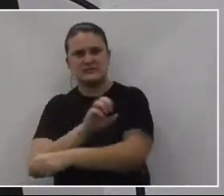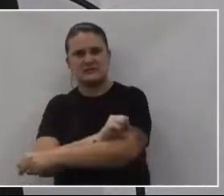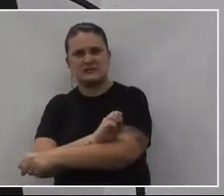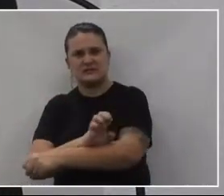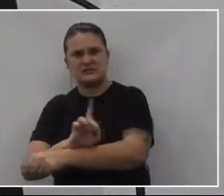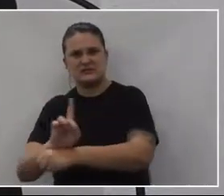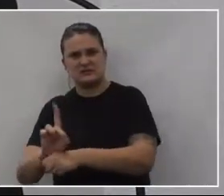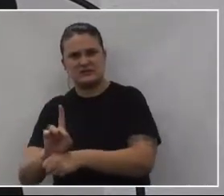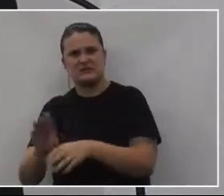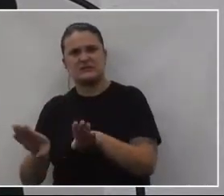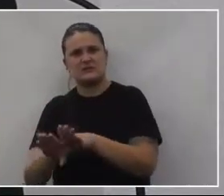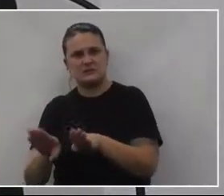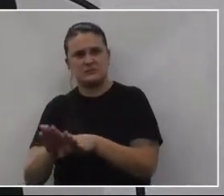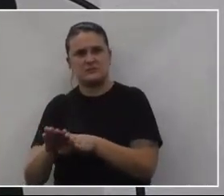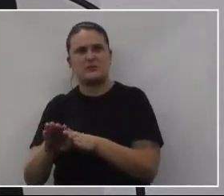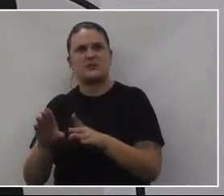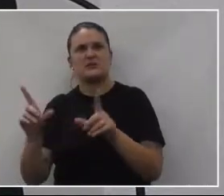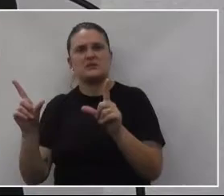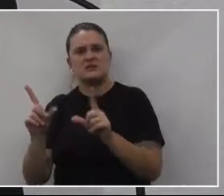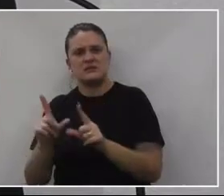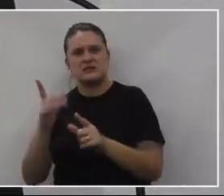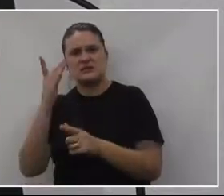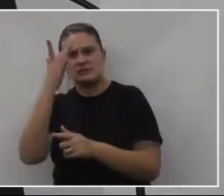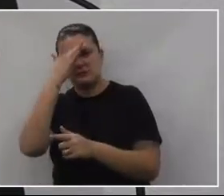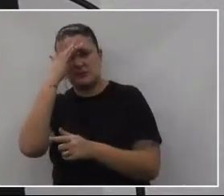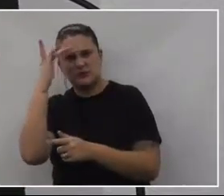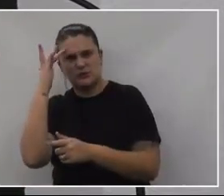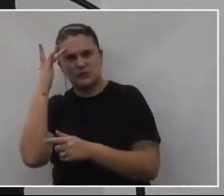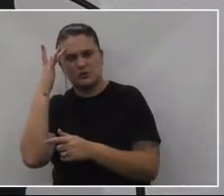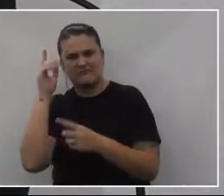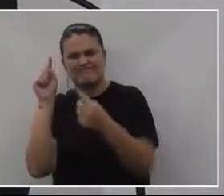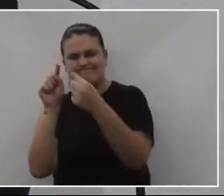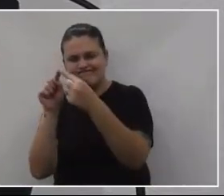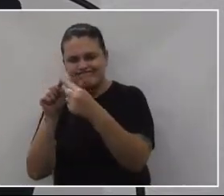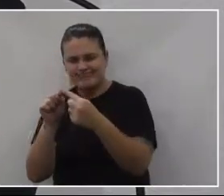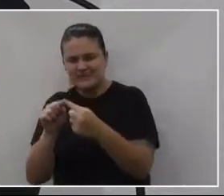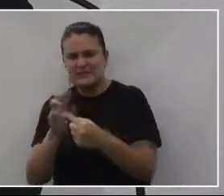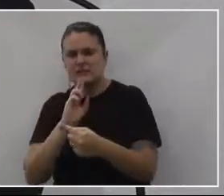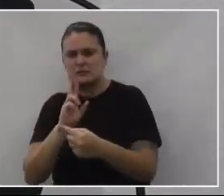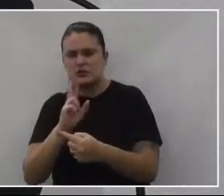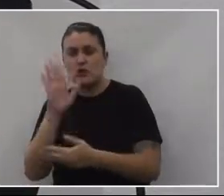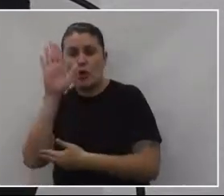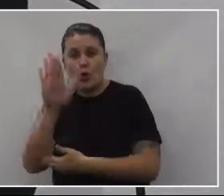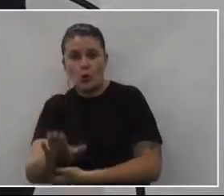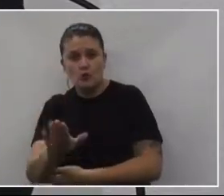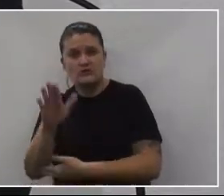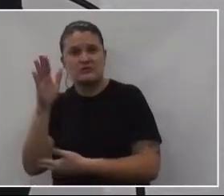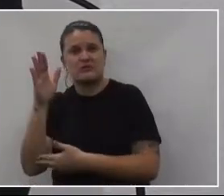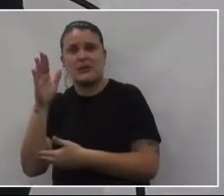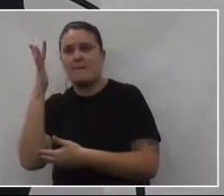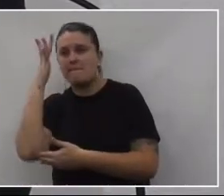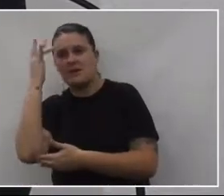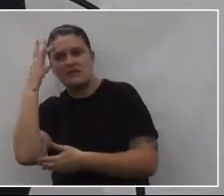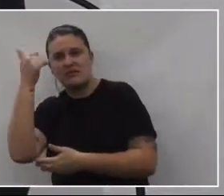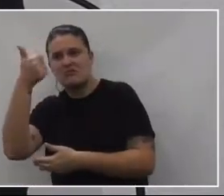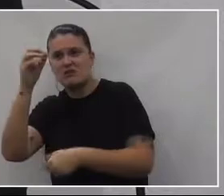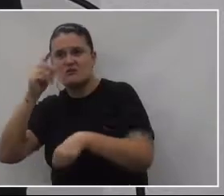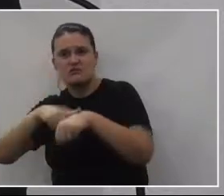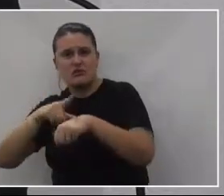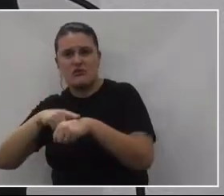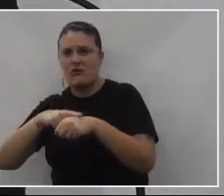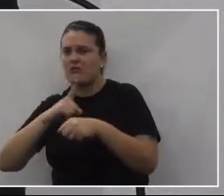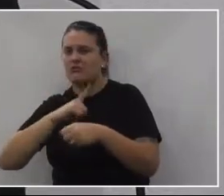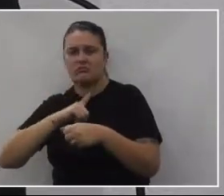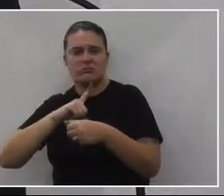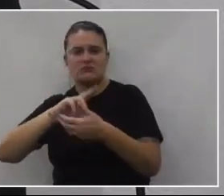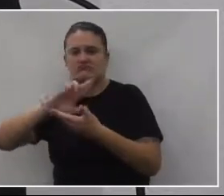inclusive na pauta da evasão escolar. Metas apertadíssimas, assim, uma meta que saiu hoje à tarde para amanhã até 10 horas da manhã. Várias metas,